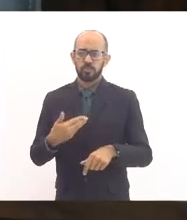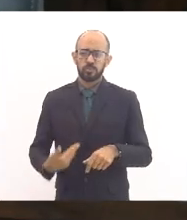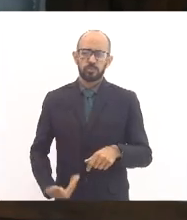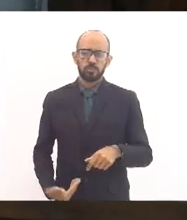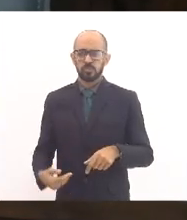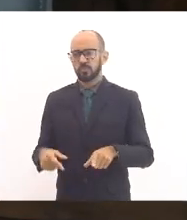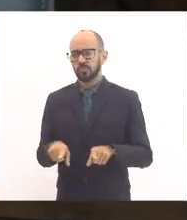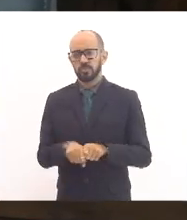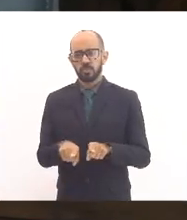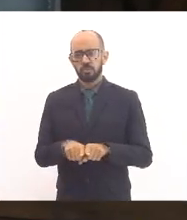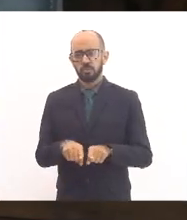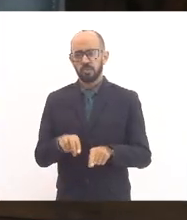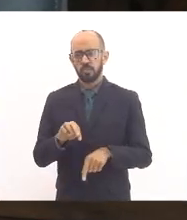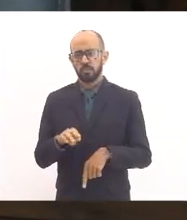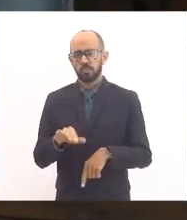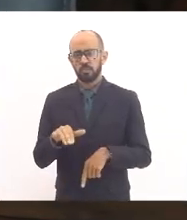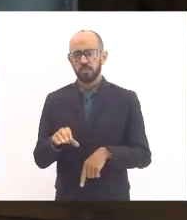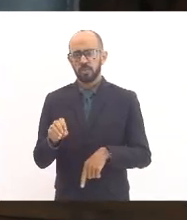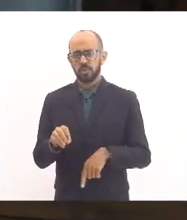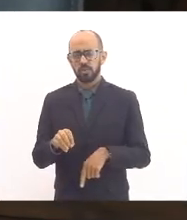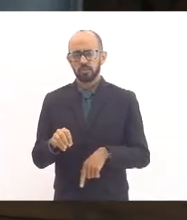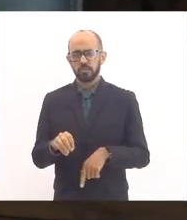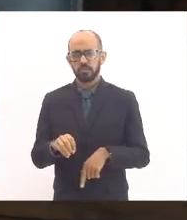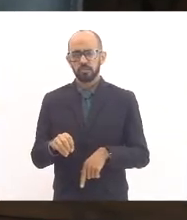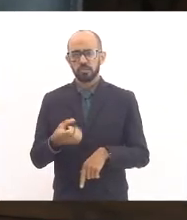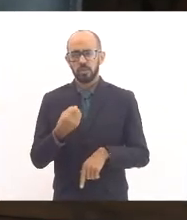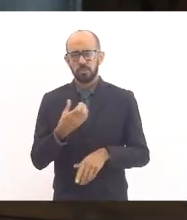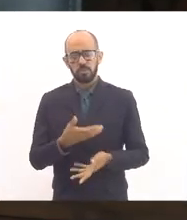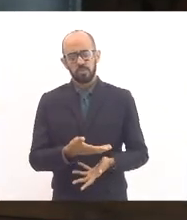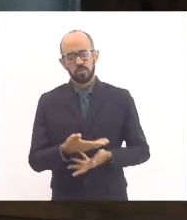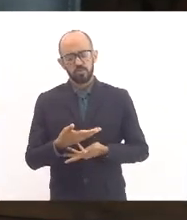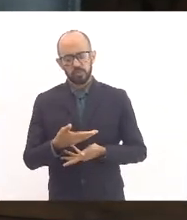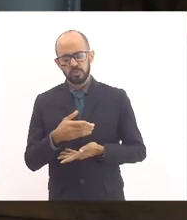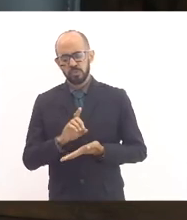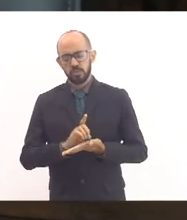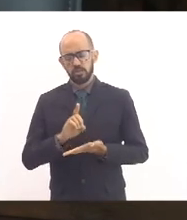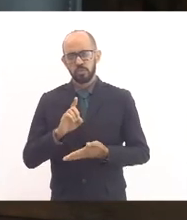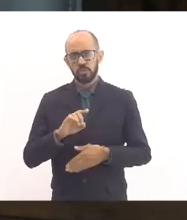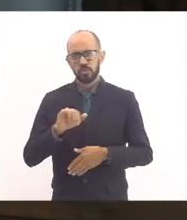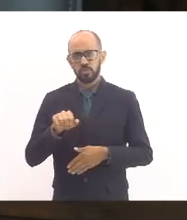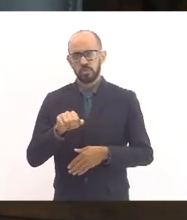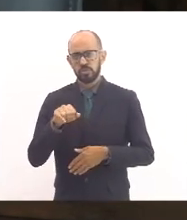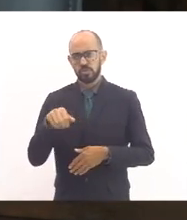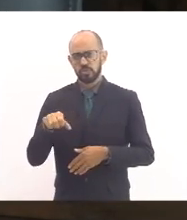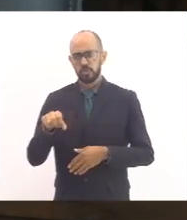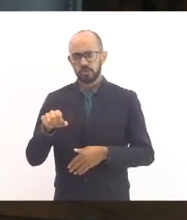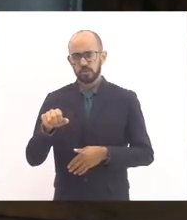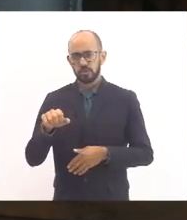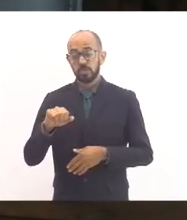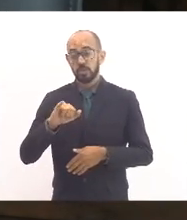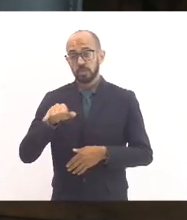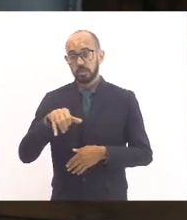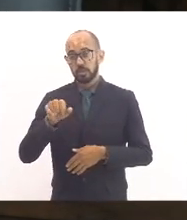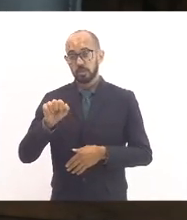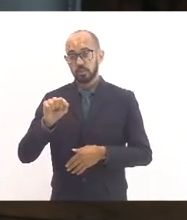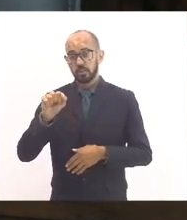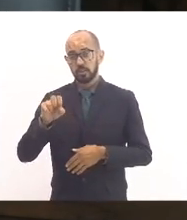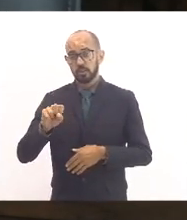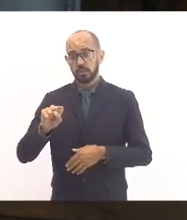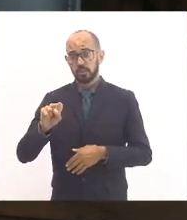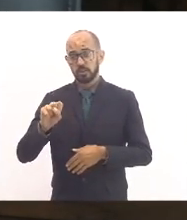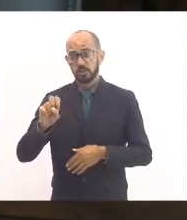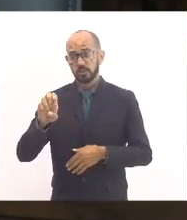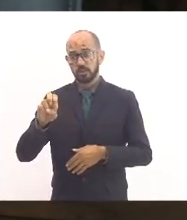cumprimentar o deputado Márcio Gualberto das boas vindas ao Dr Jansen que vem aqui representando a polícia